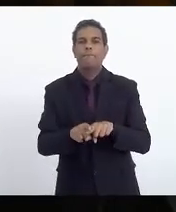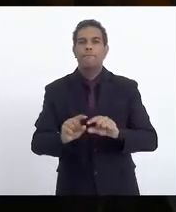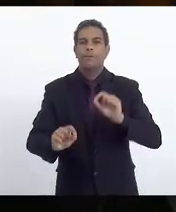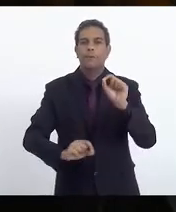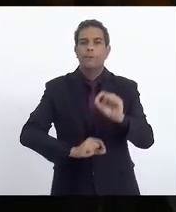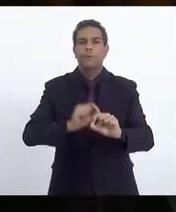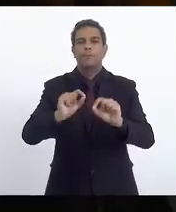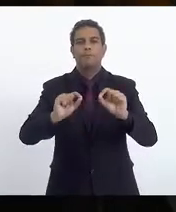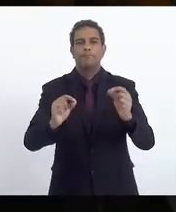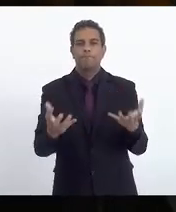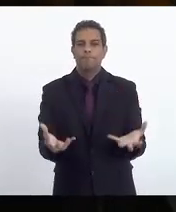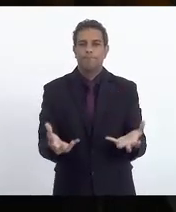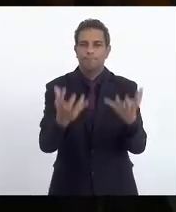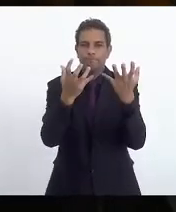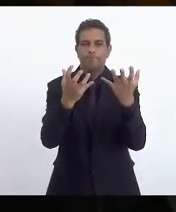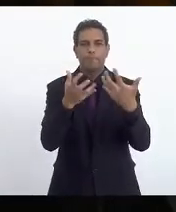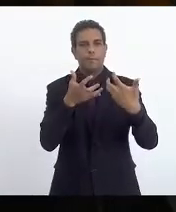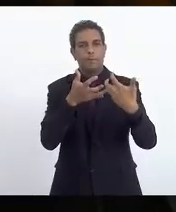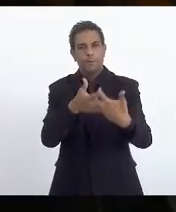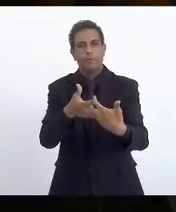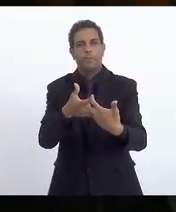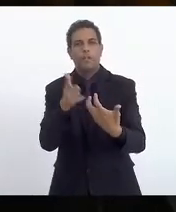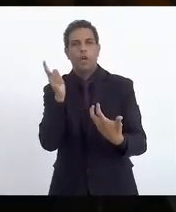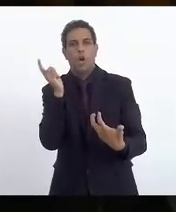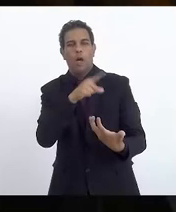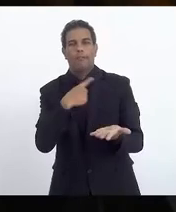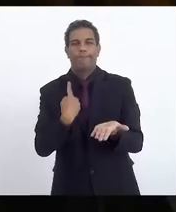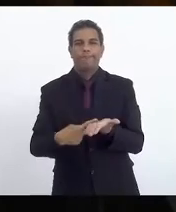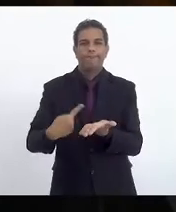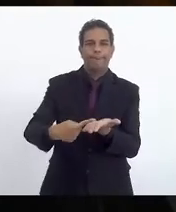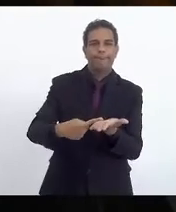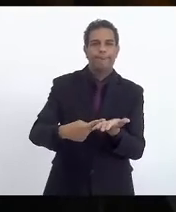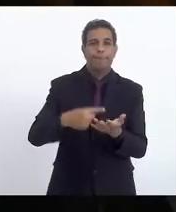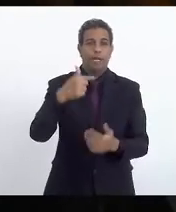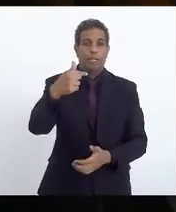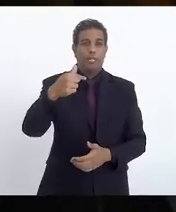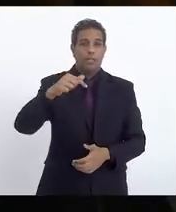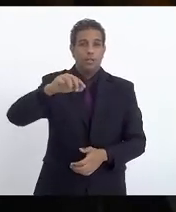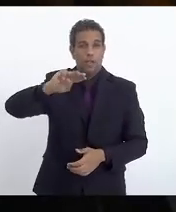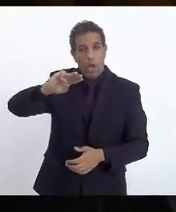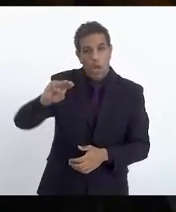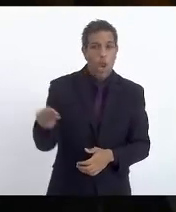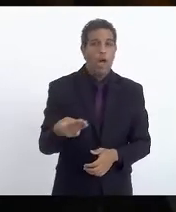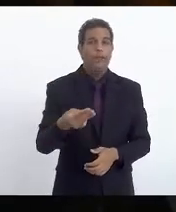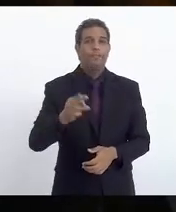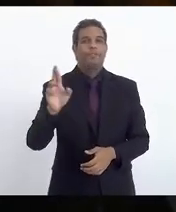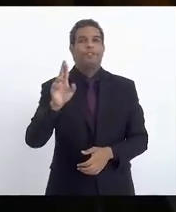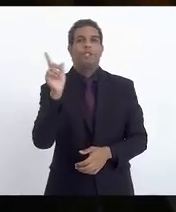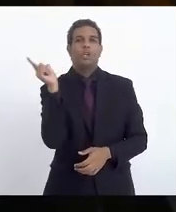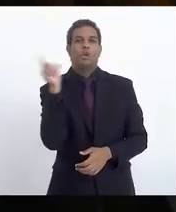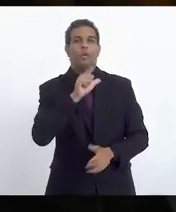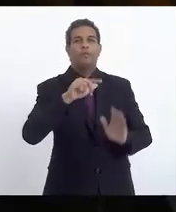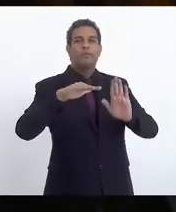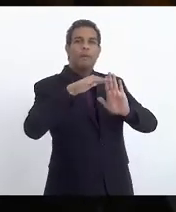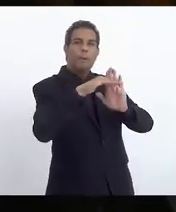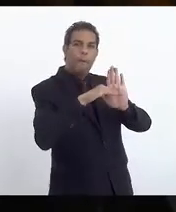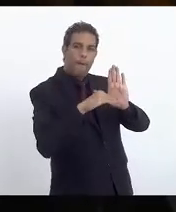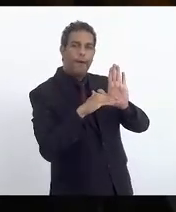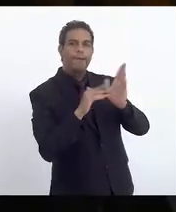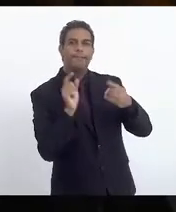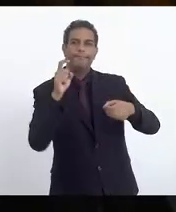mas se comprometeu a fazer uma porte de 7 milhões de reais para que as grades fossem